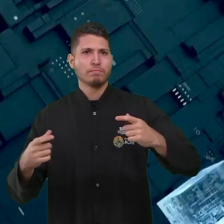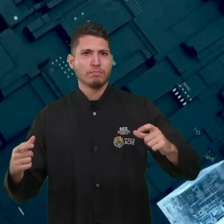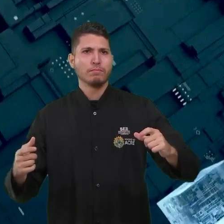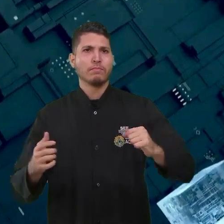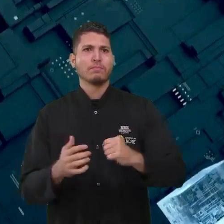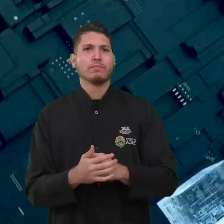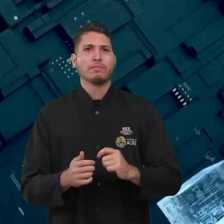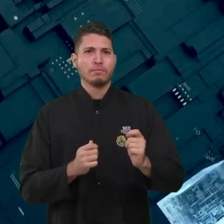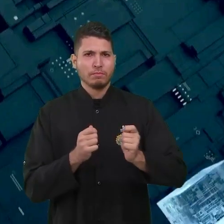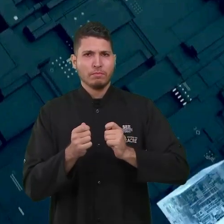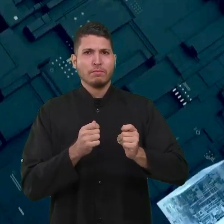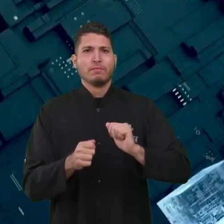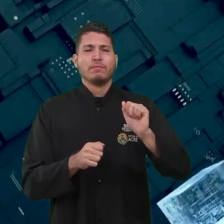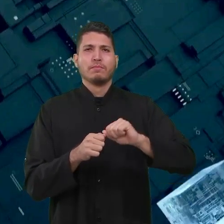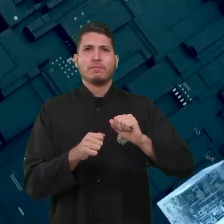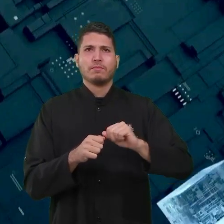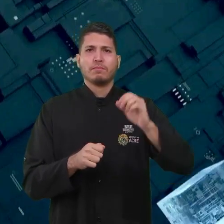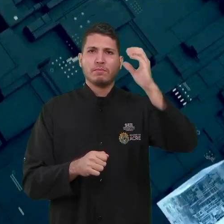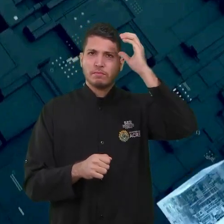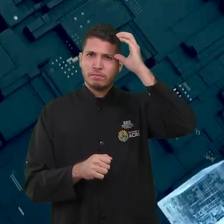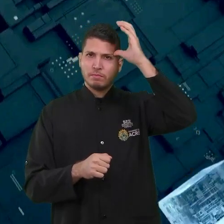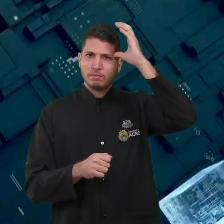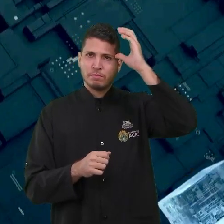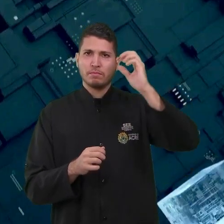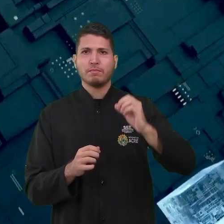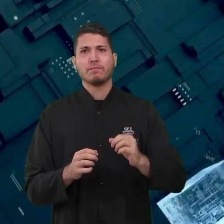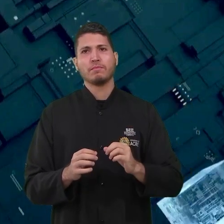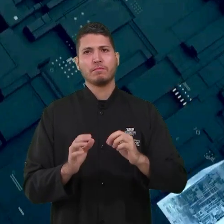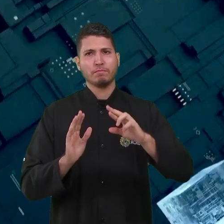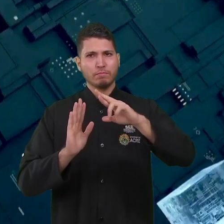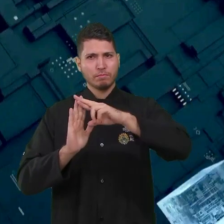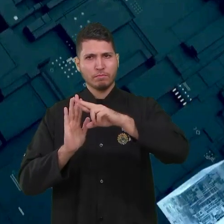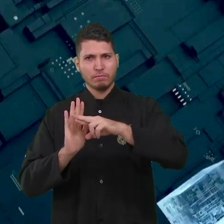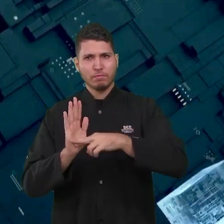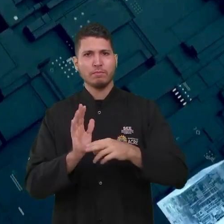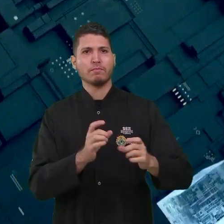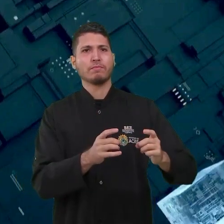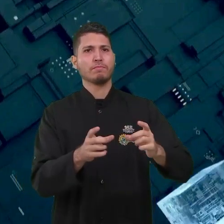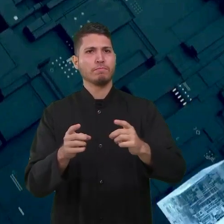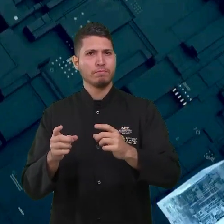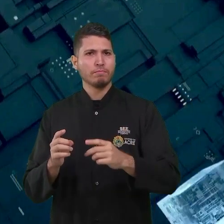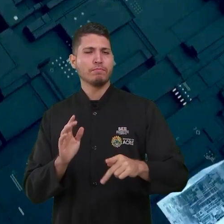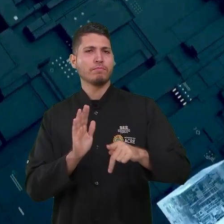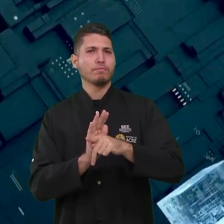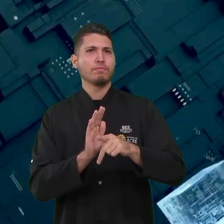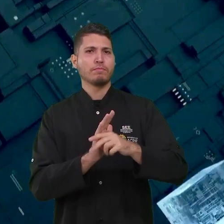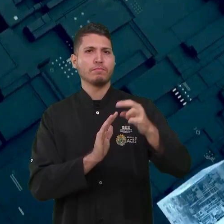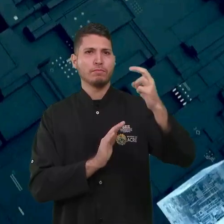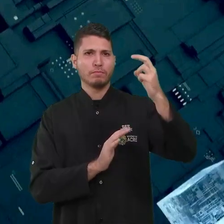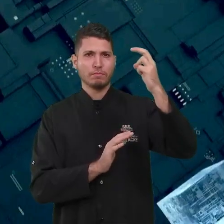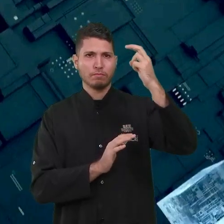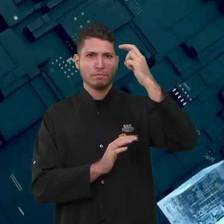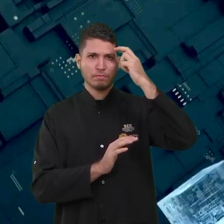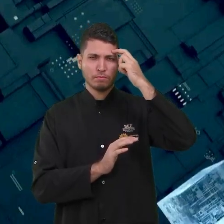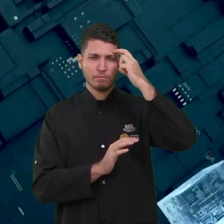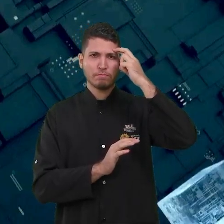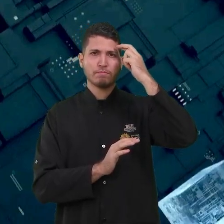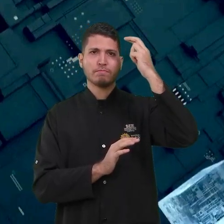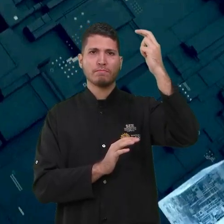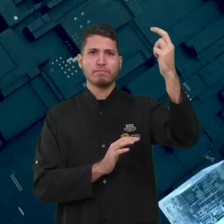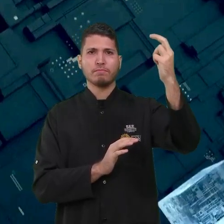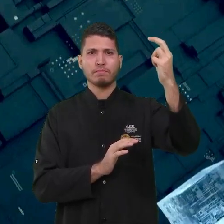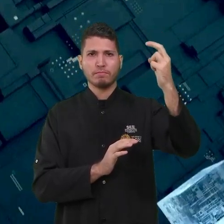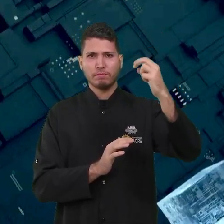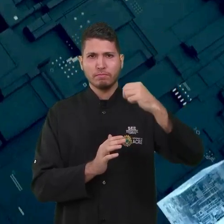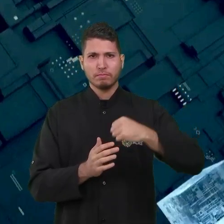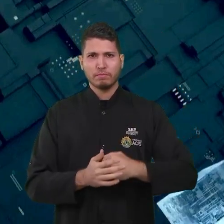de conhecimento e também ditam as regras de comércio e propriedade intelectual. Logo, eles